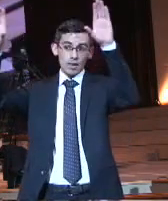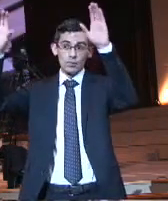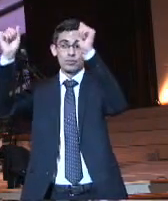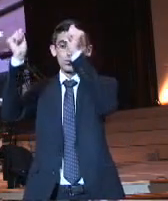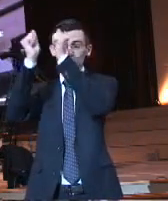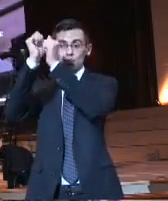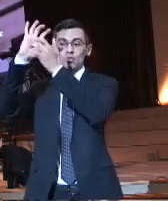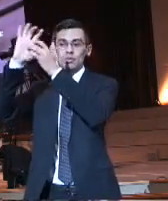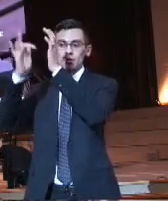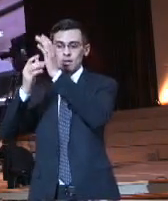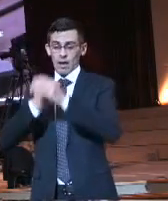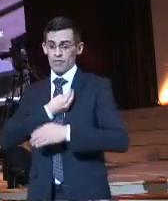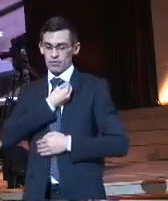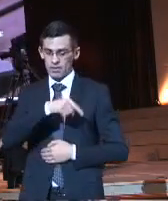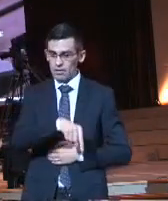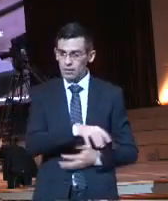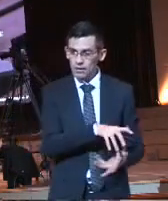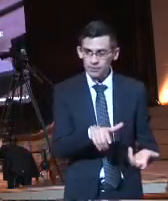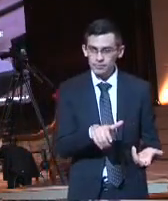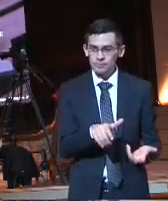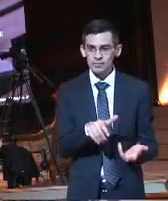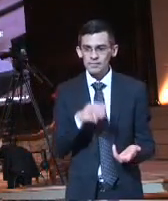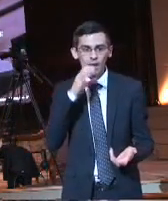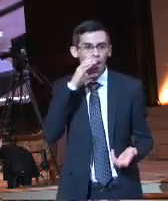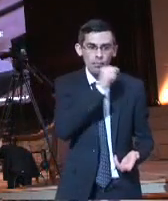essa vida é só uma passagem.